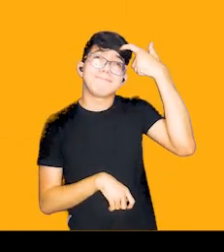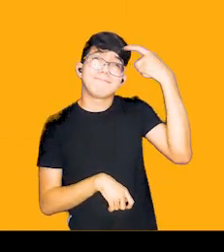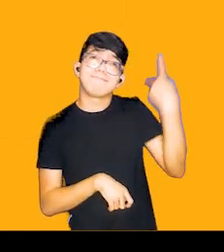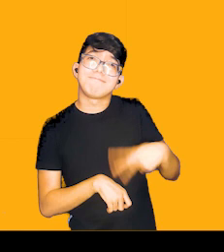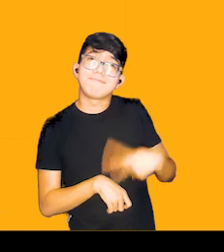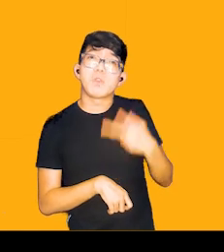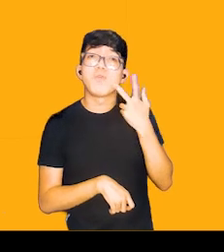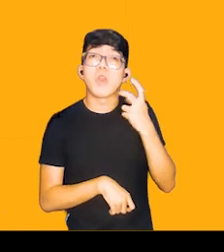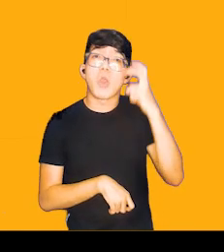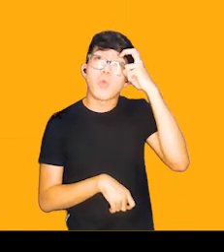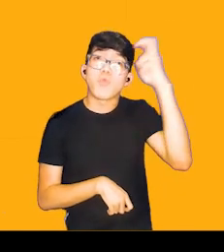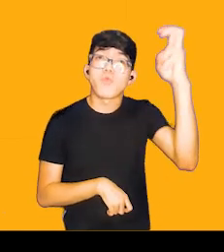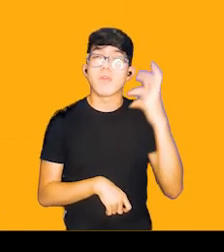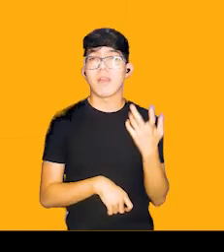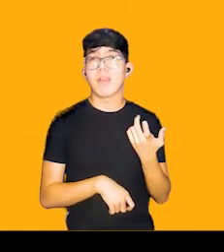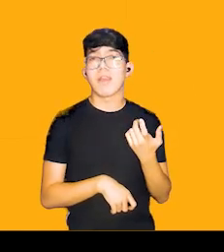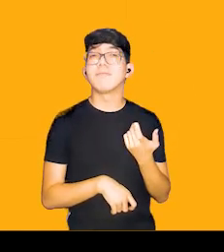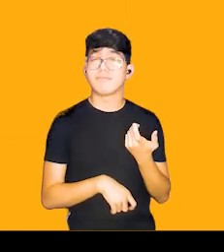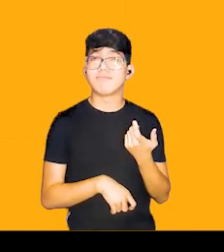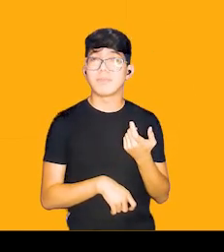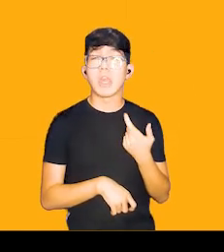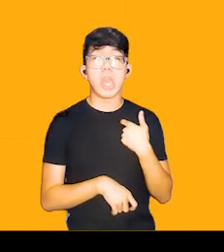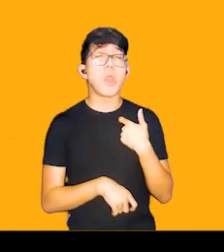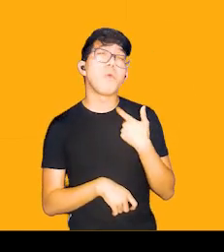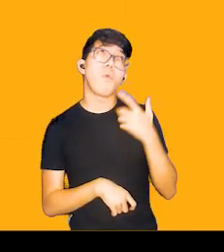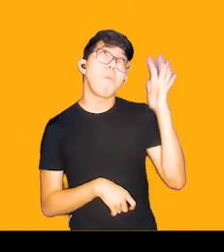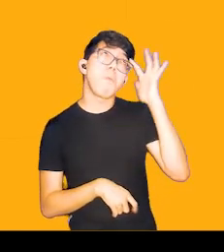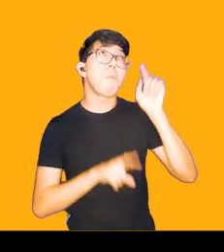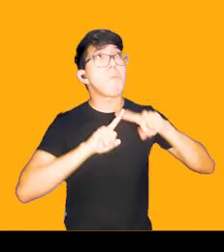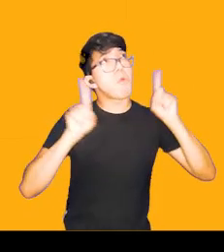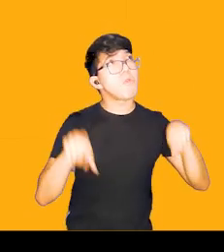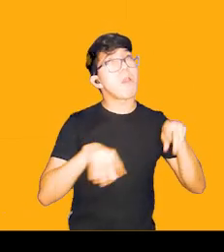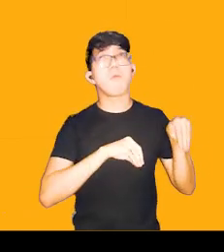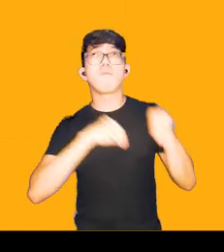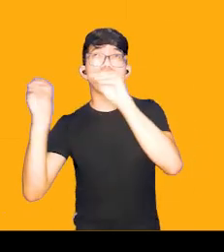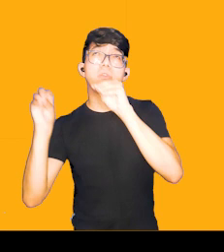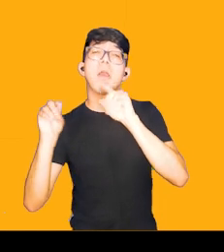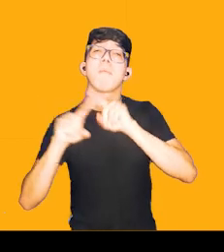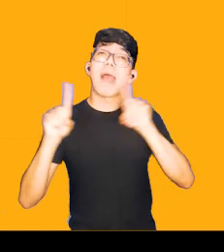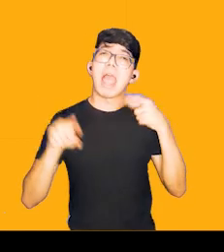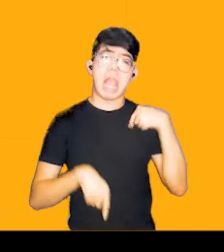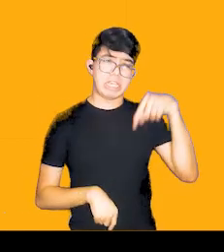vou permanecer com a cabeça aqui, pretendo sair